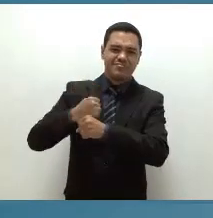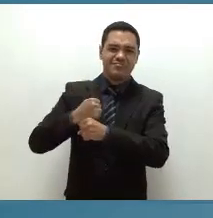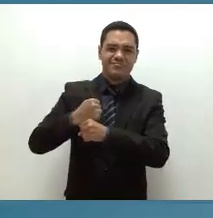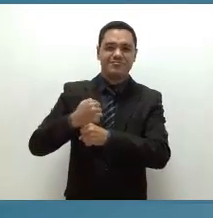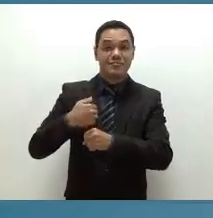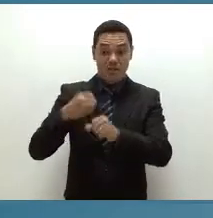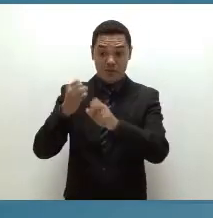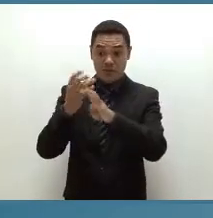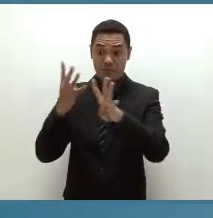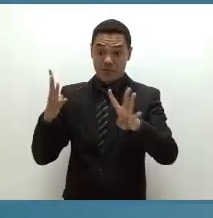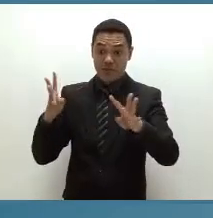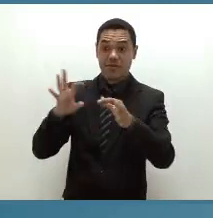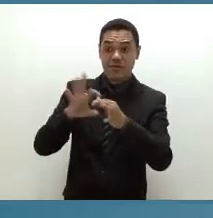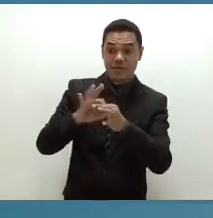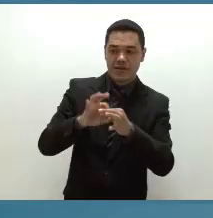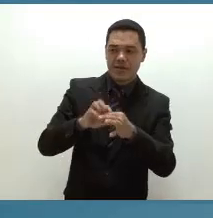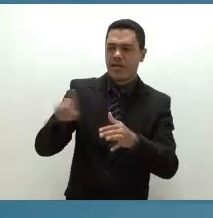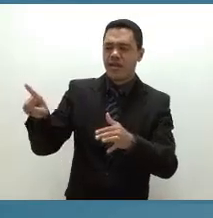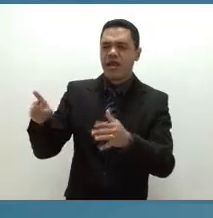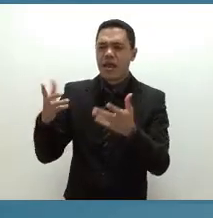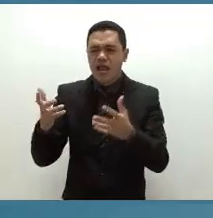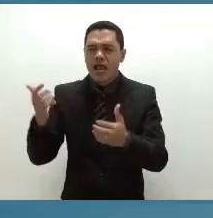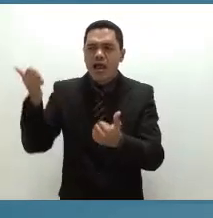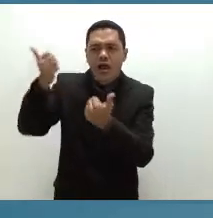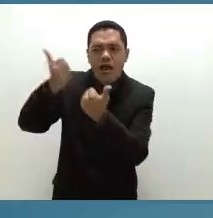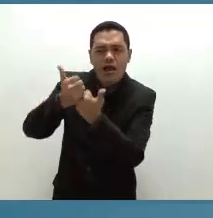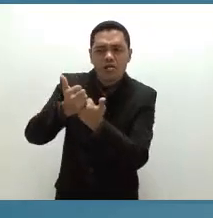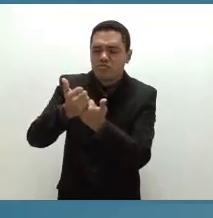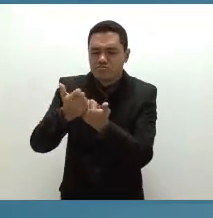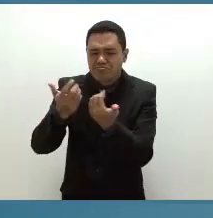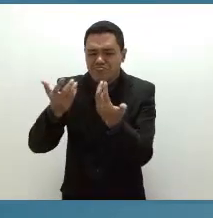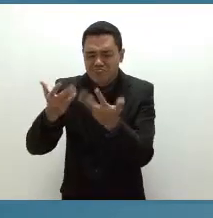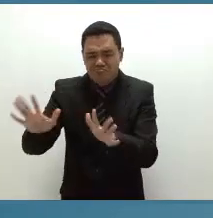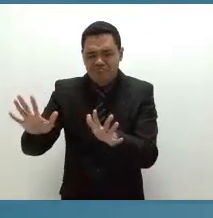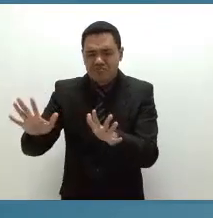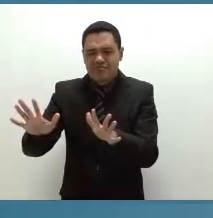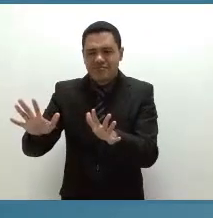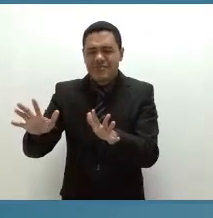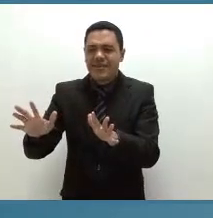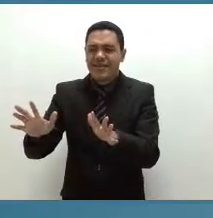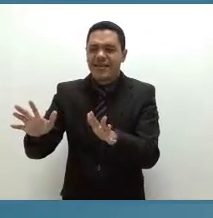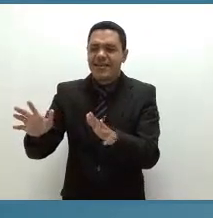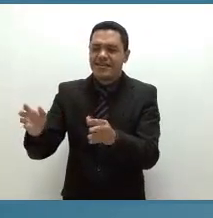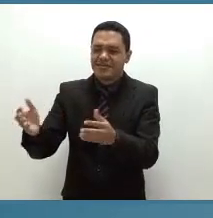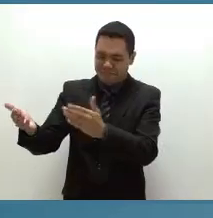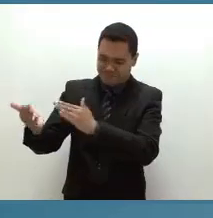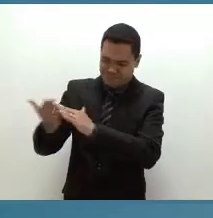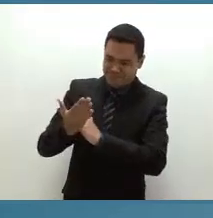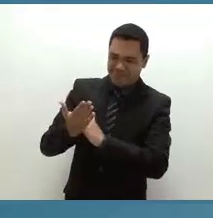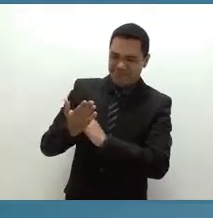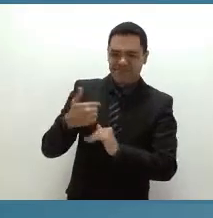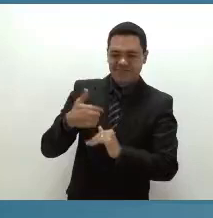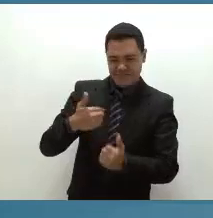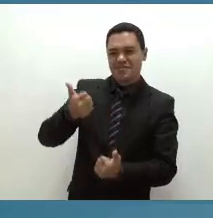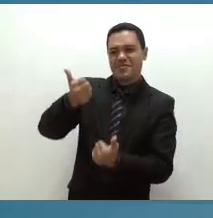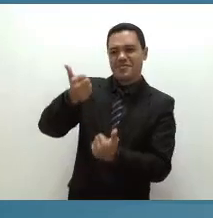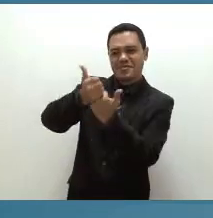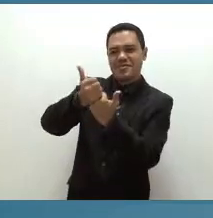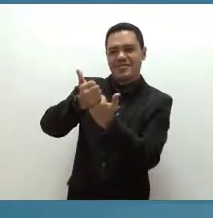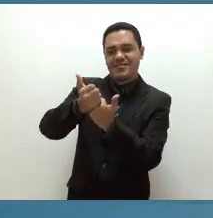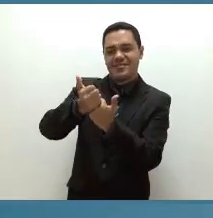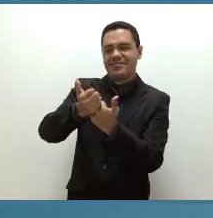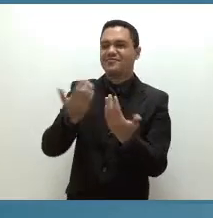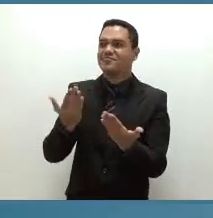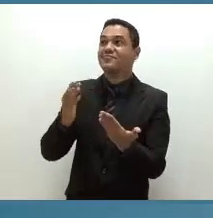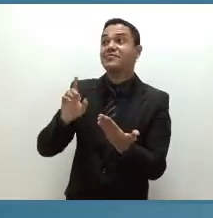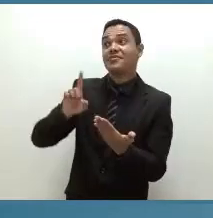mão para a minha candidatura, para que eu pudesse concorrer. E hoje, desembargador Roberto, Deus que